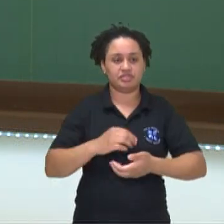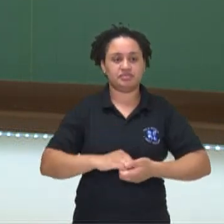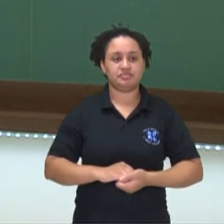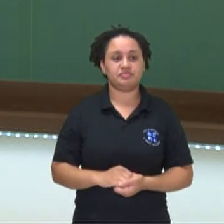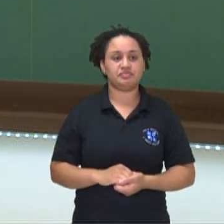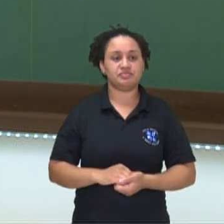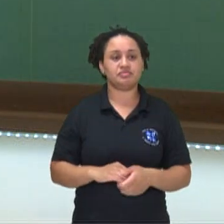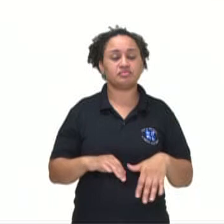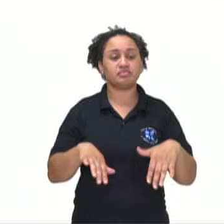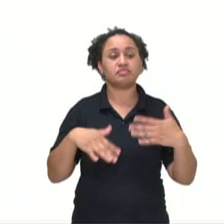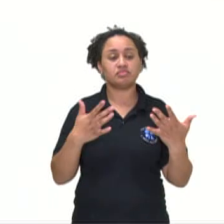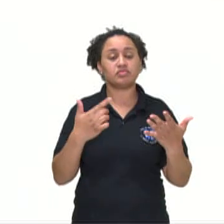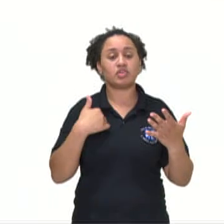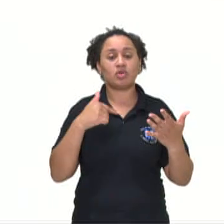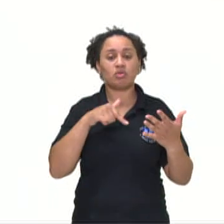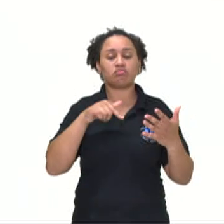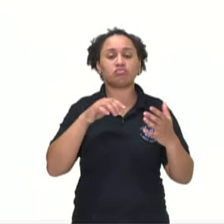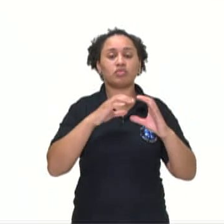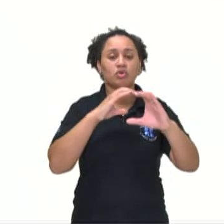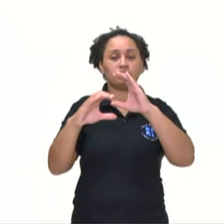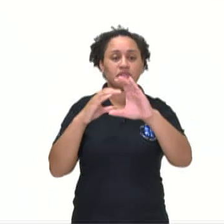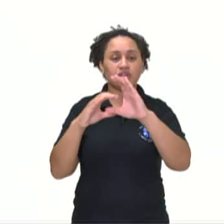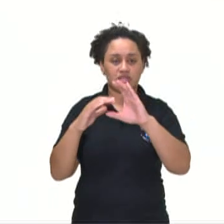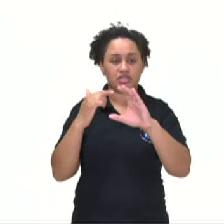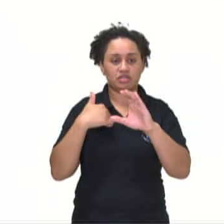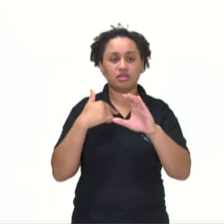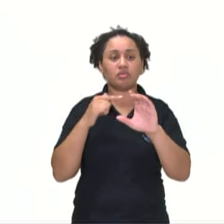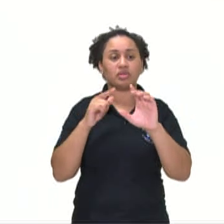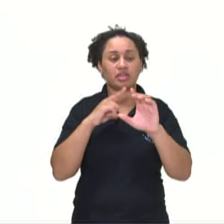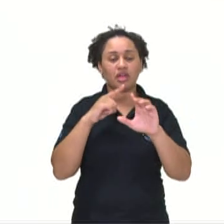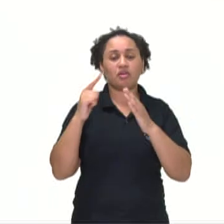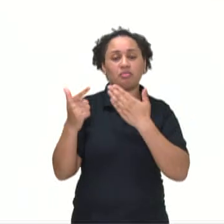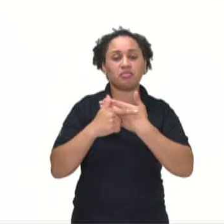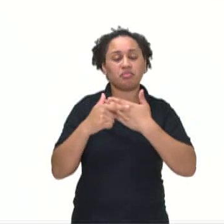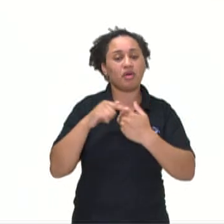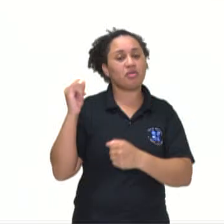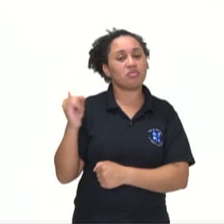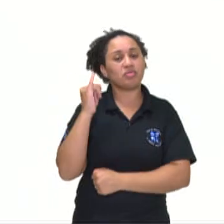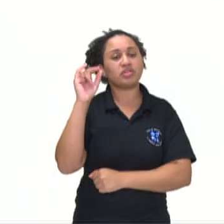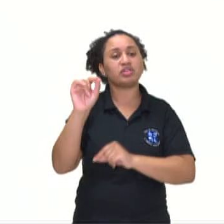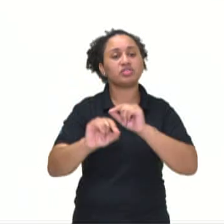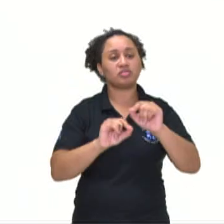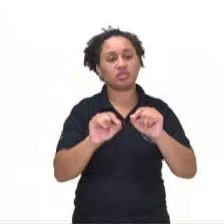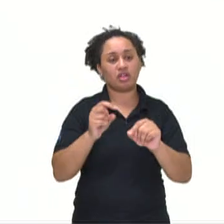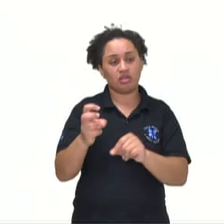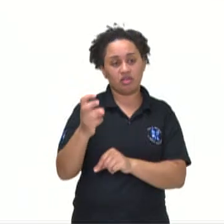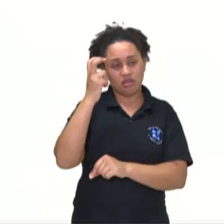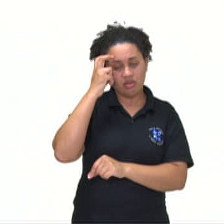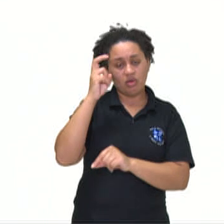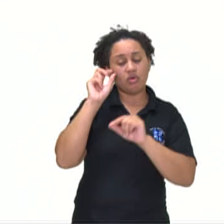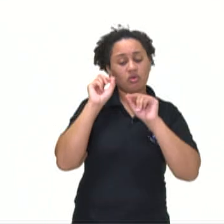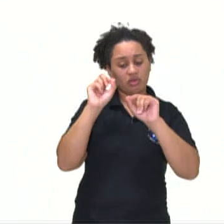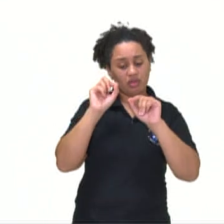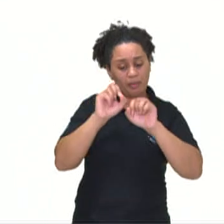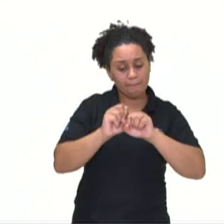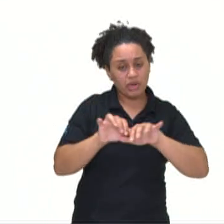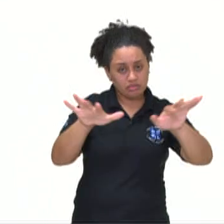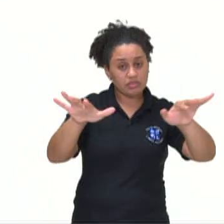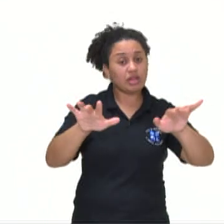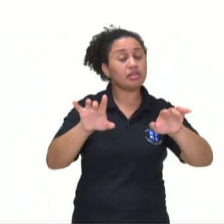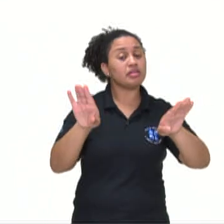tela, ó. Os meios de comunicação de massa têm um papel fundamental para a cultura de massa e para a